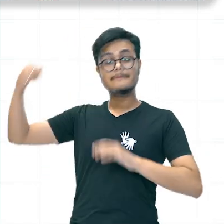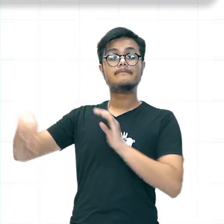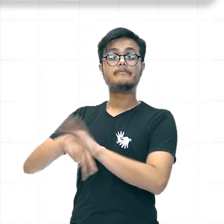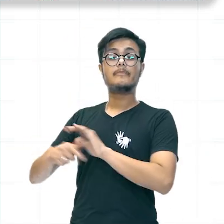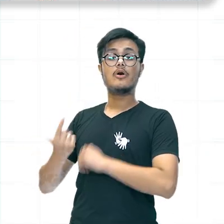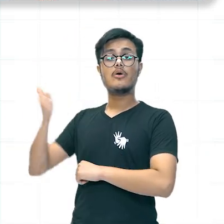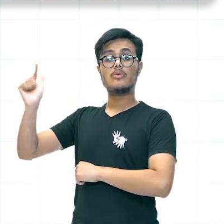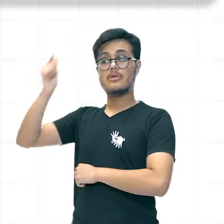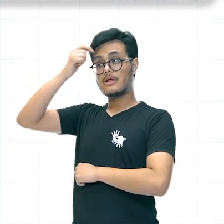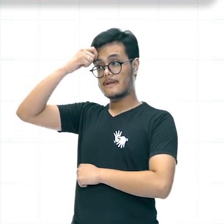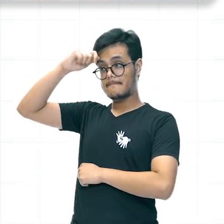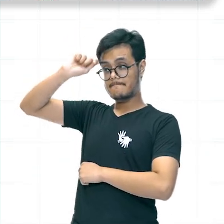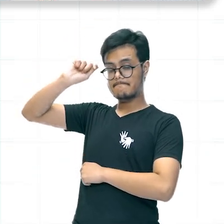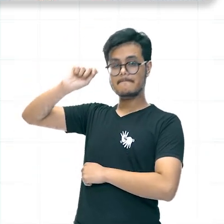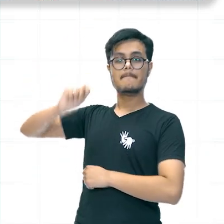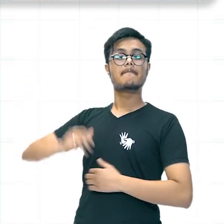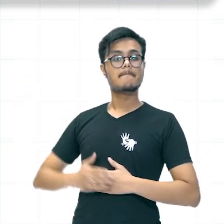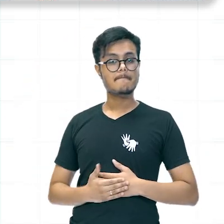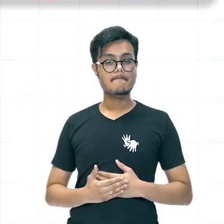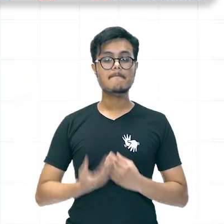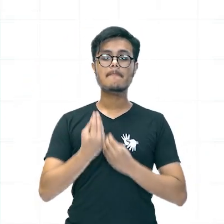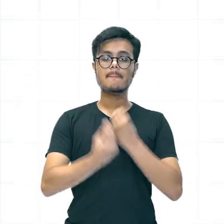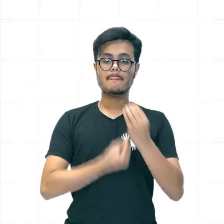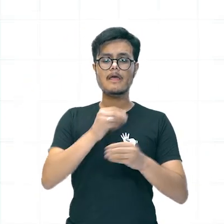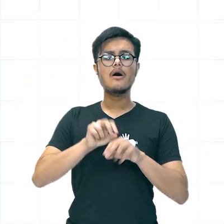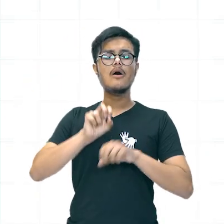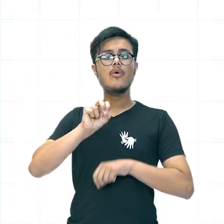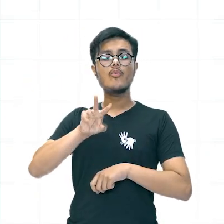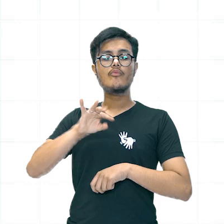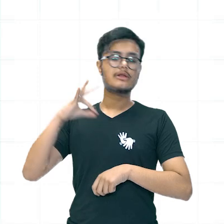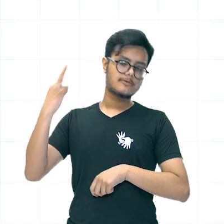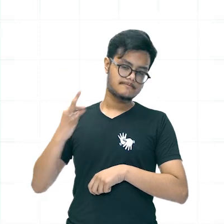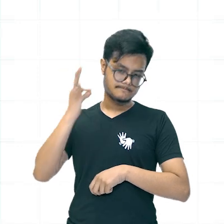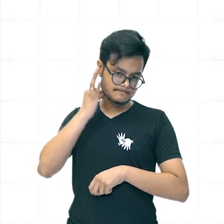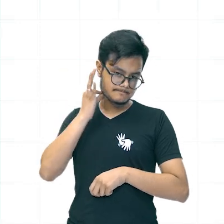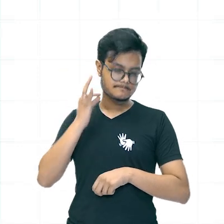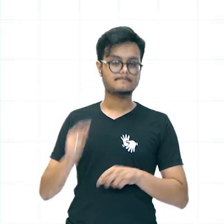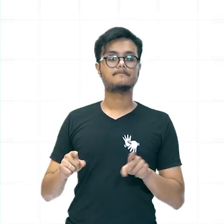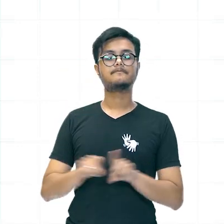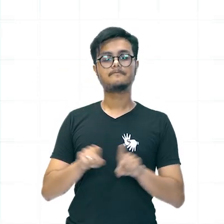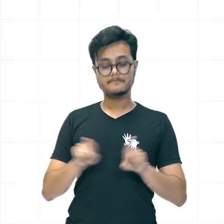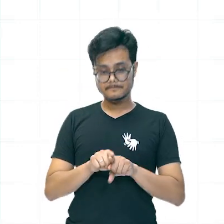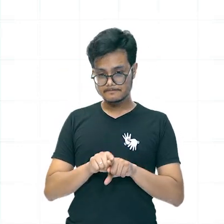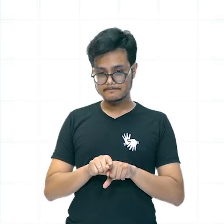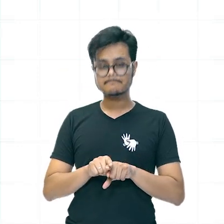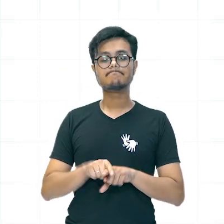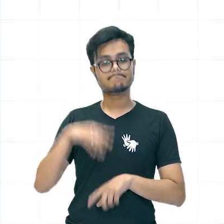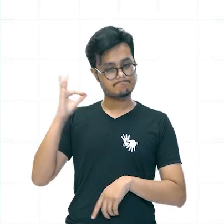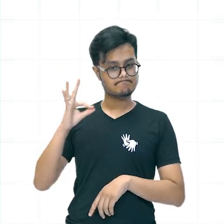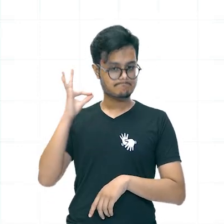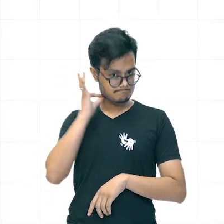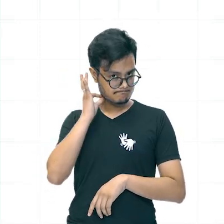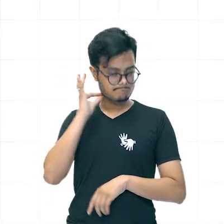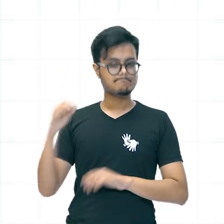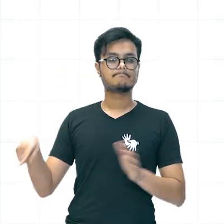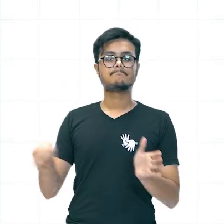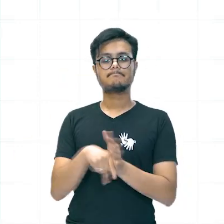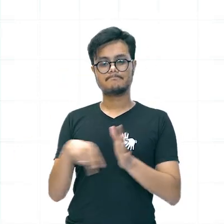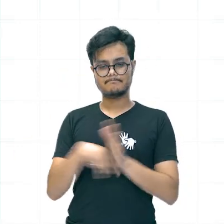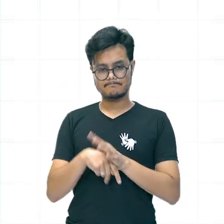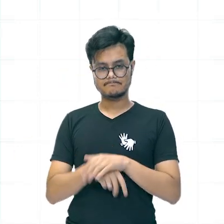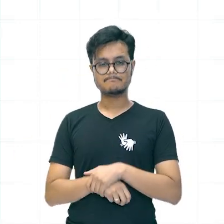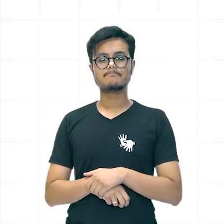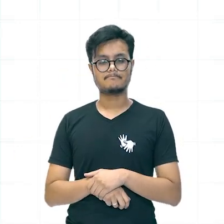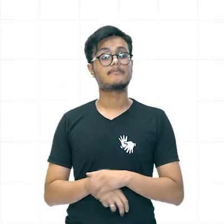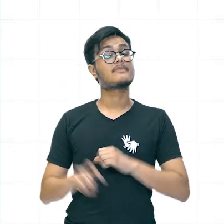na África. Como que acontece a transmissão desse vírus? Ela vai ocorrer através da picada do mesmo mosquito que transmite